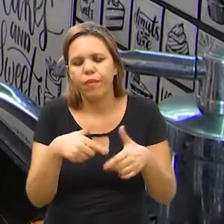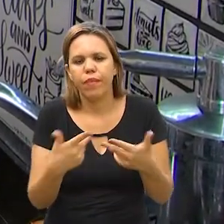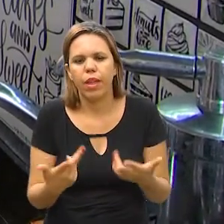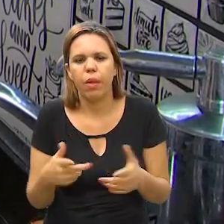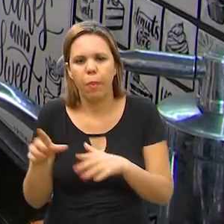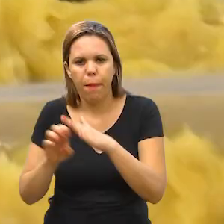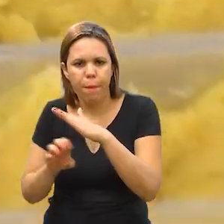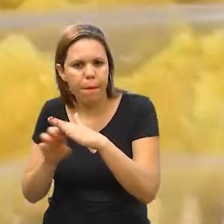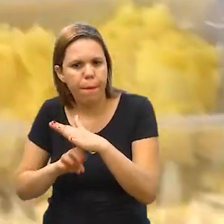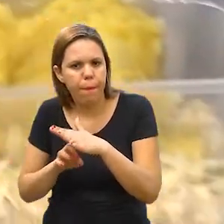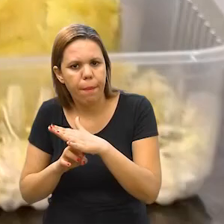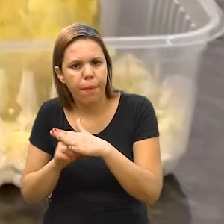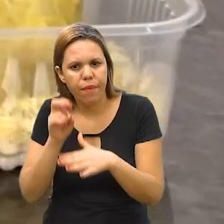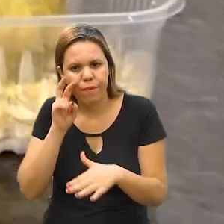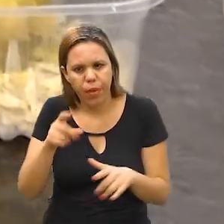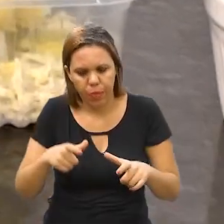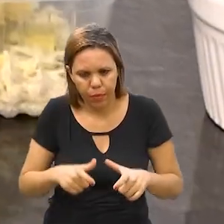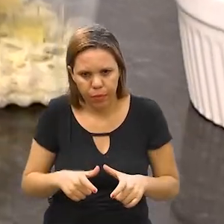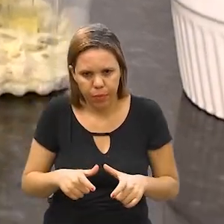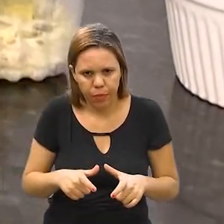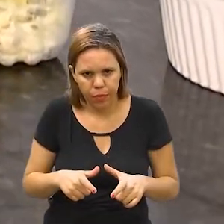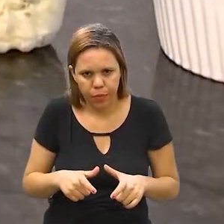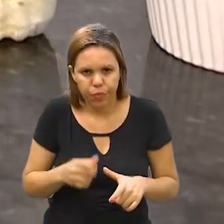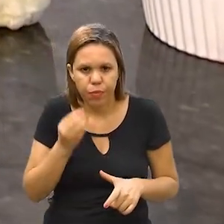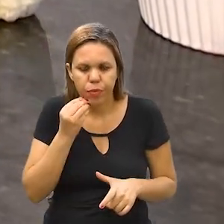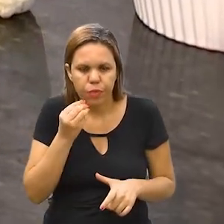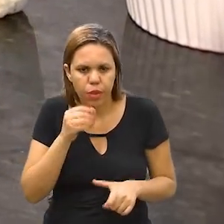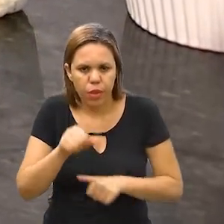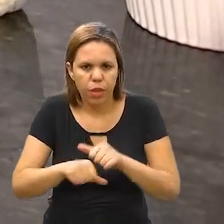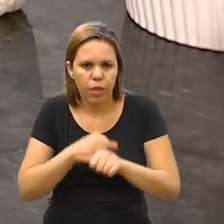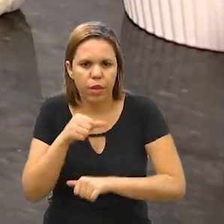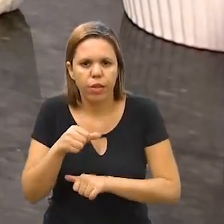uma empresa, viu na marmitaria uma forma de